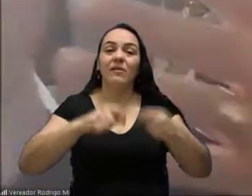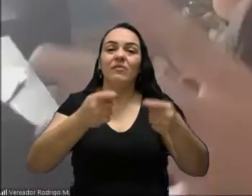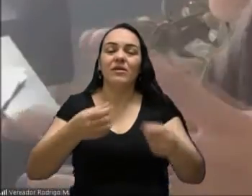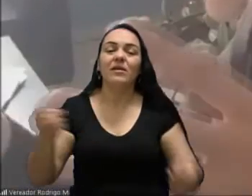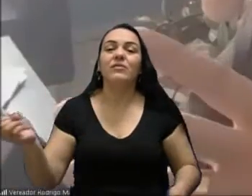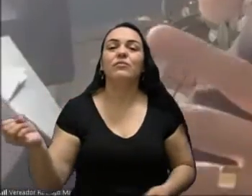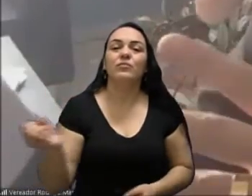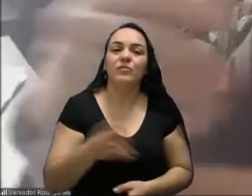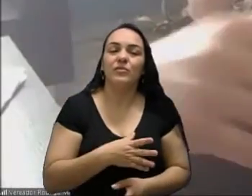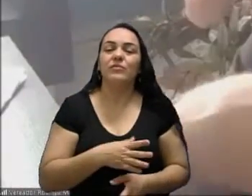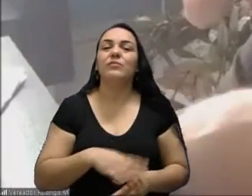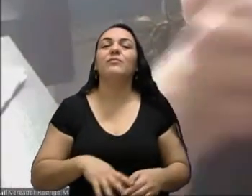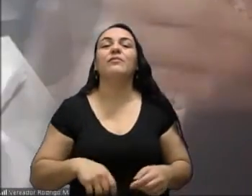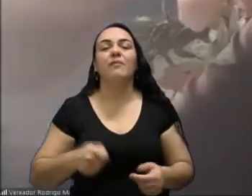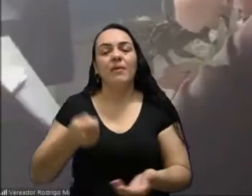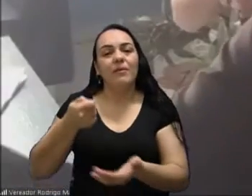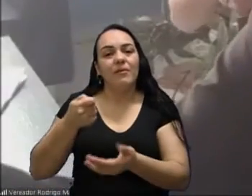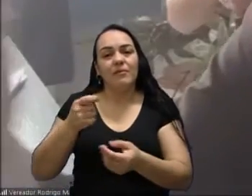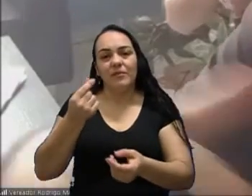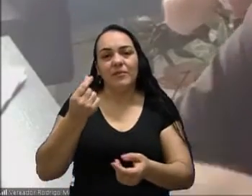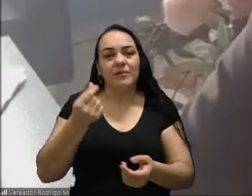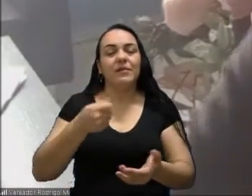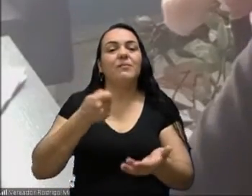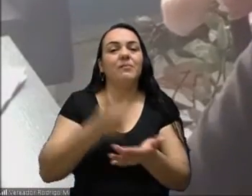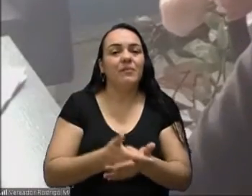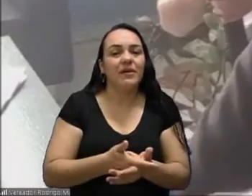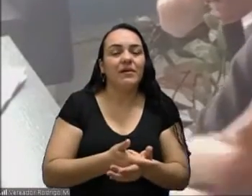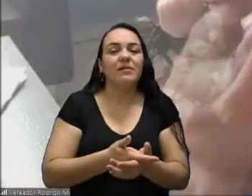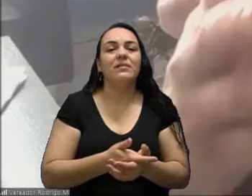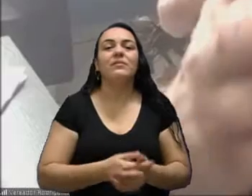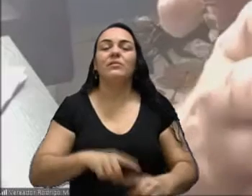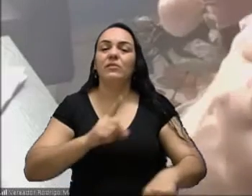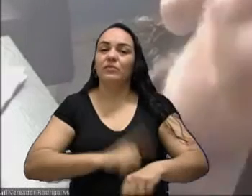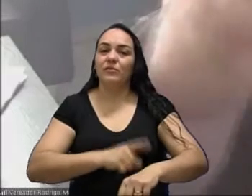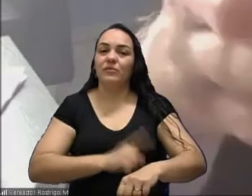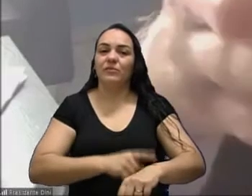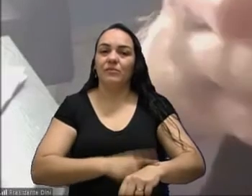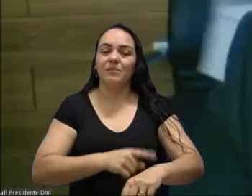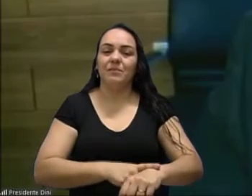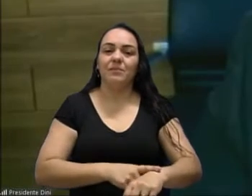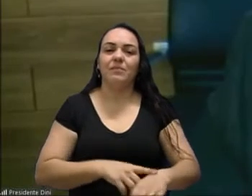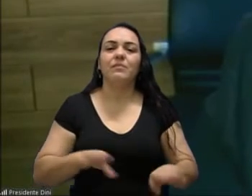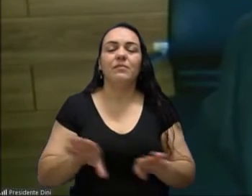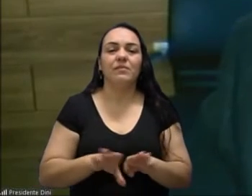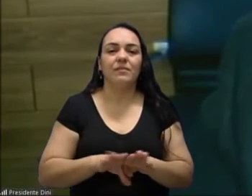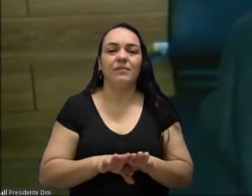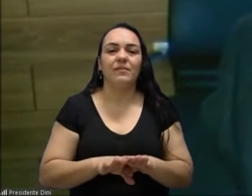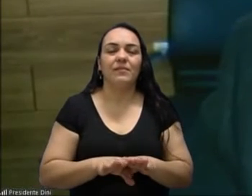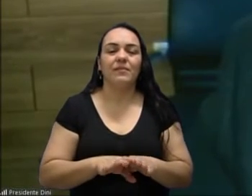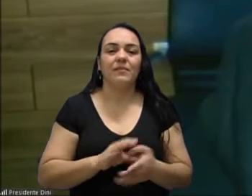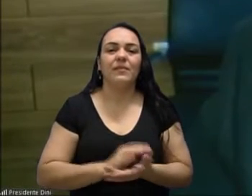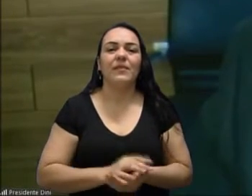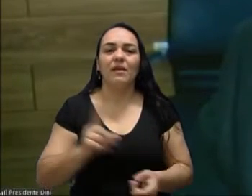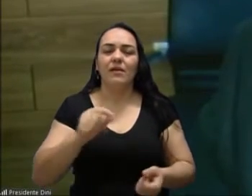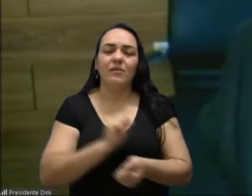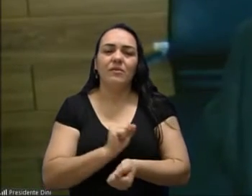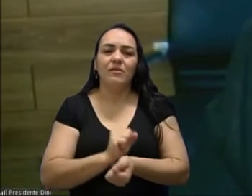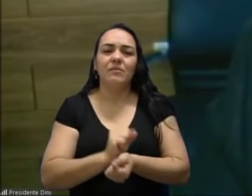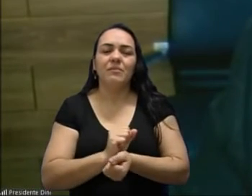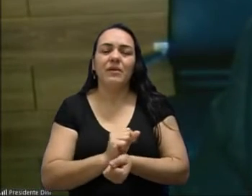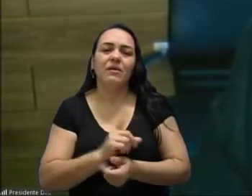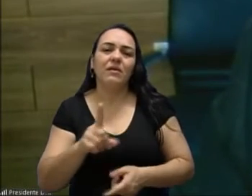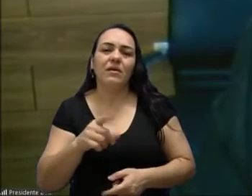permite renovar o bolsa aluguel, mais um prazo, pra... vereador Manga, é só intempestivo,